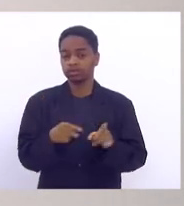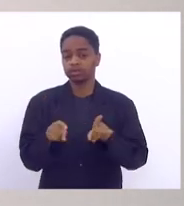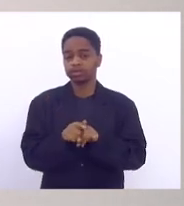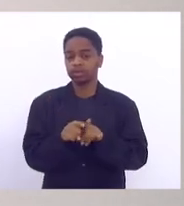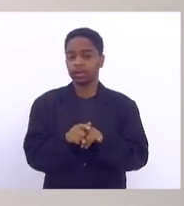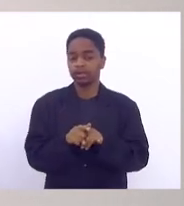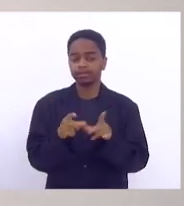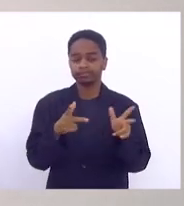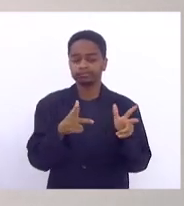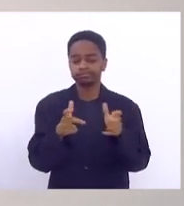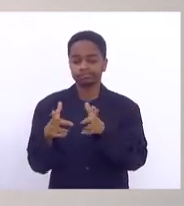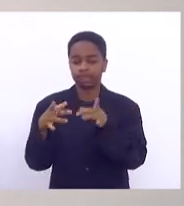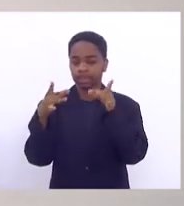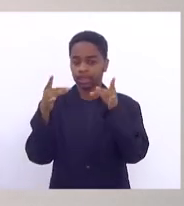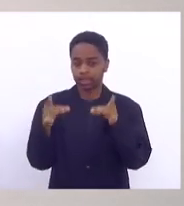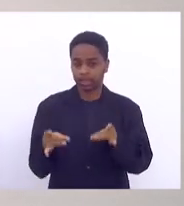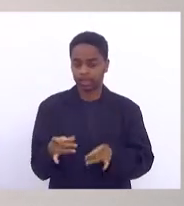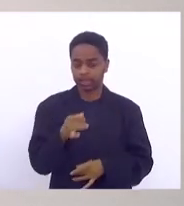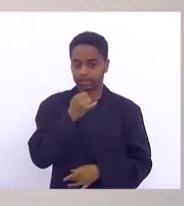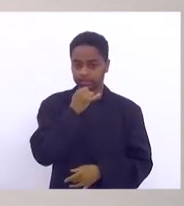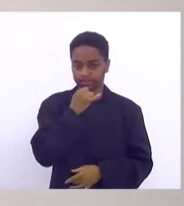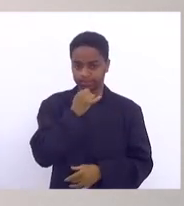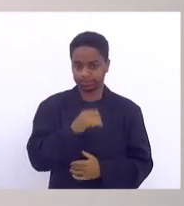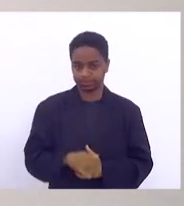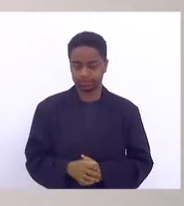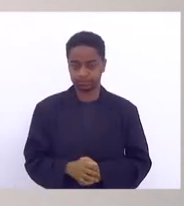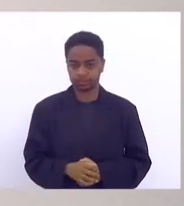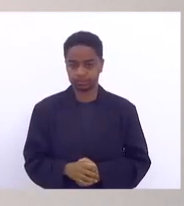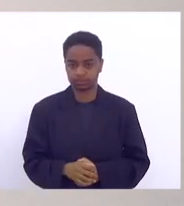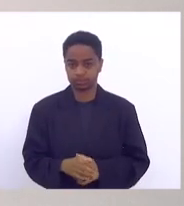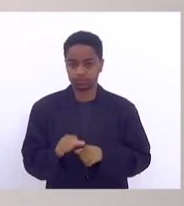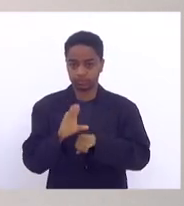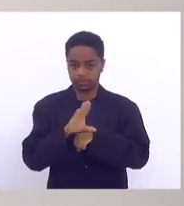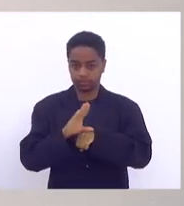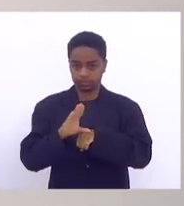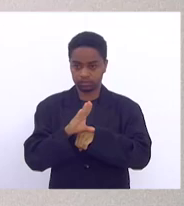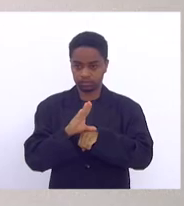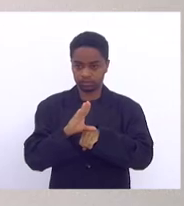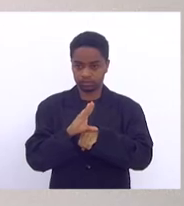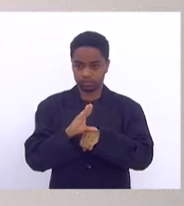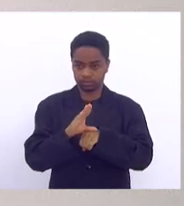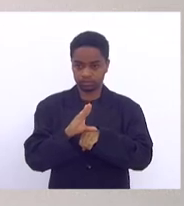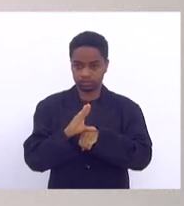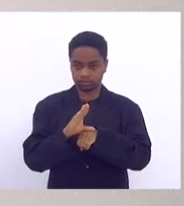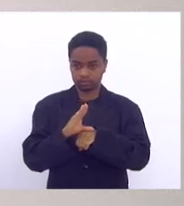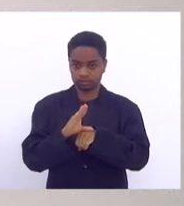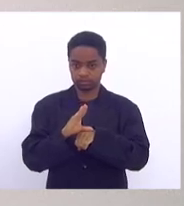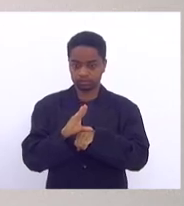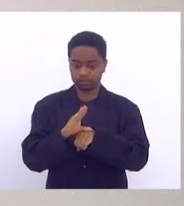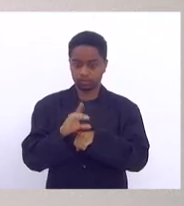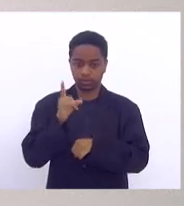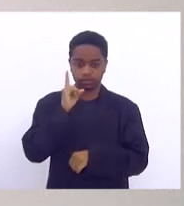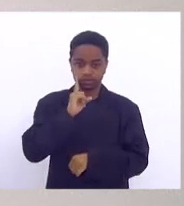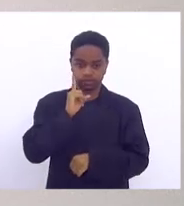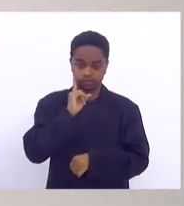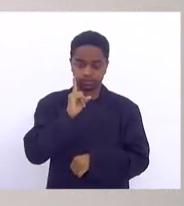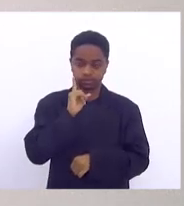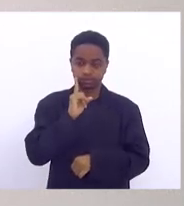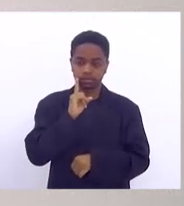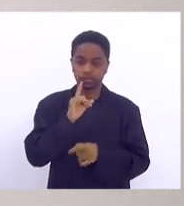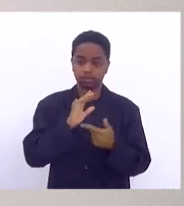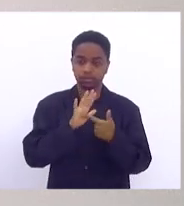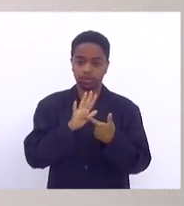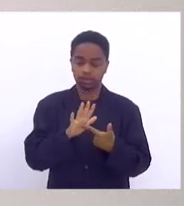detalhes por exemplo por exemplo a Constituição de a constituição americana fala que